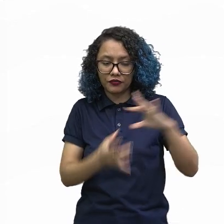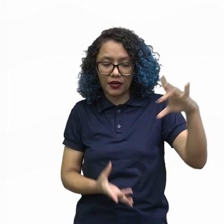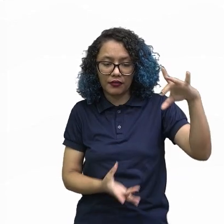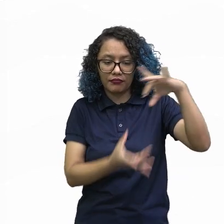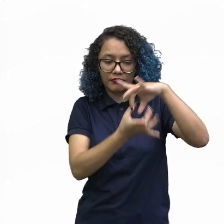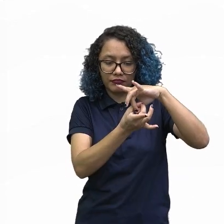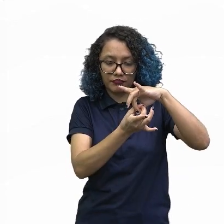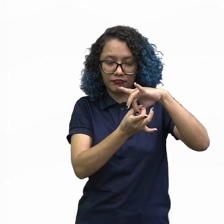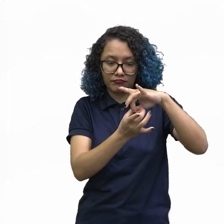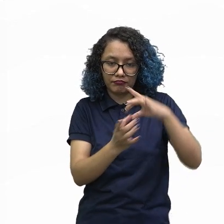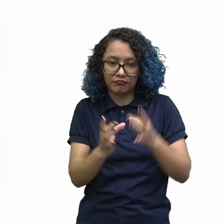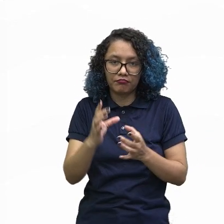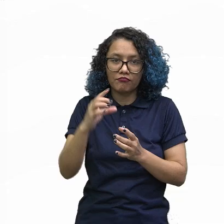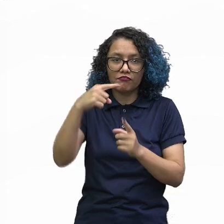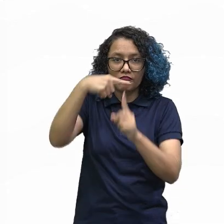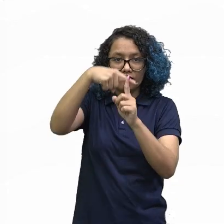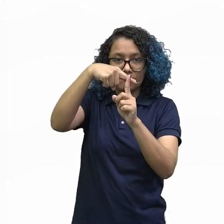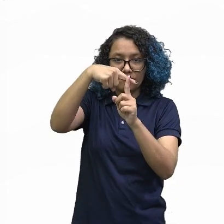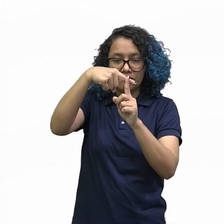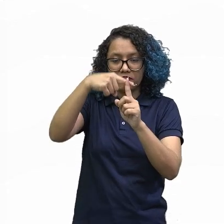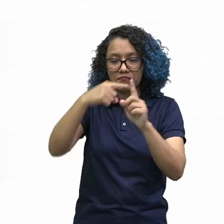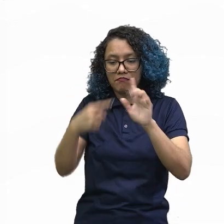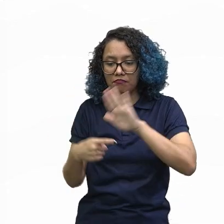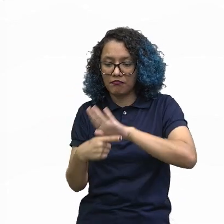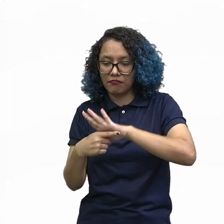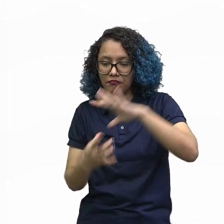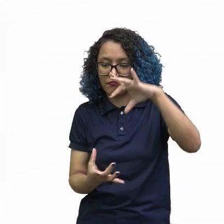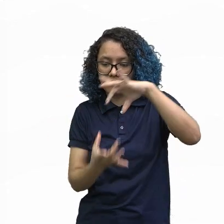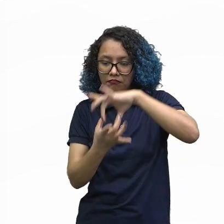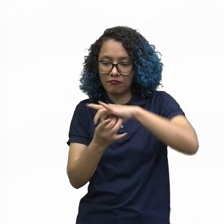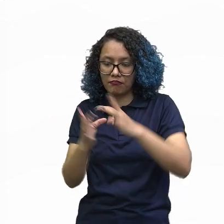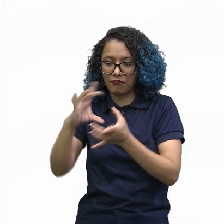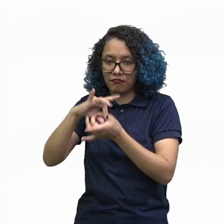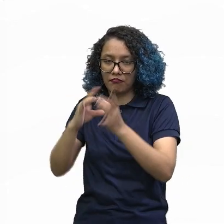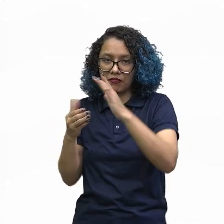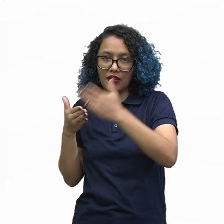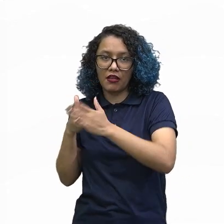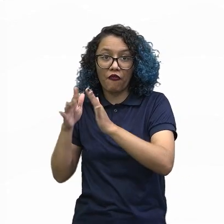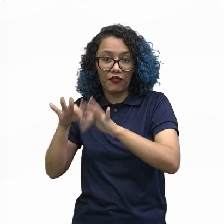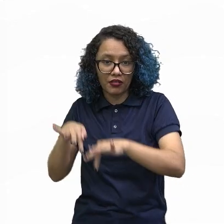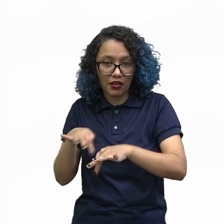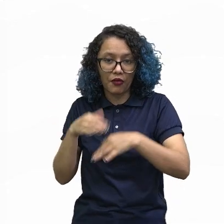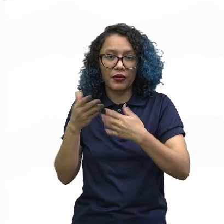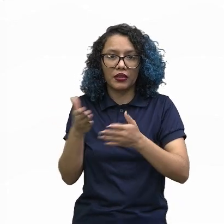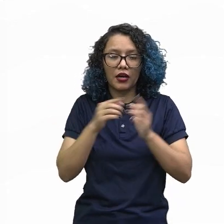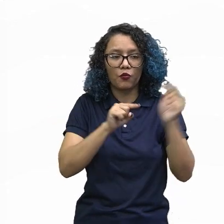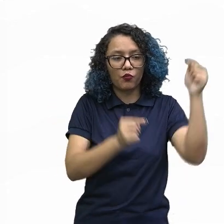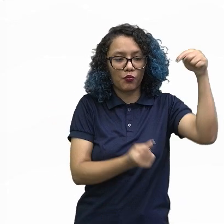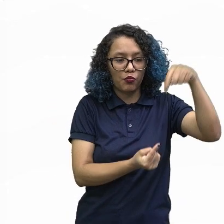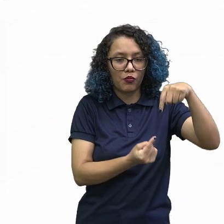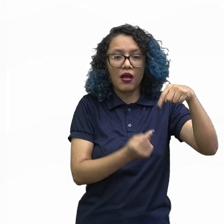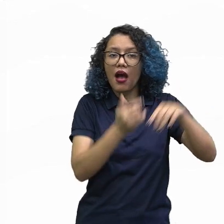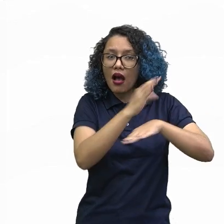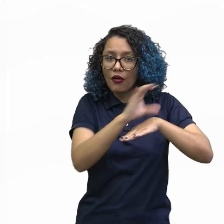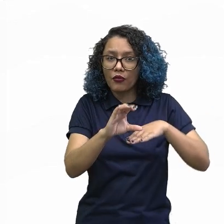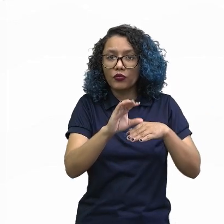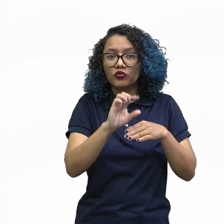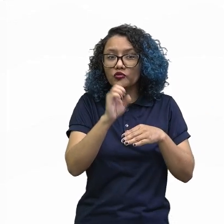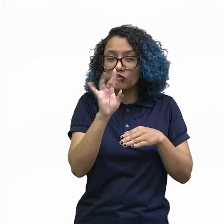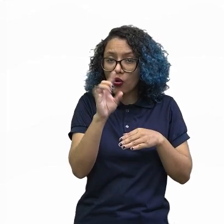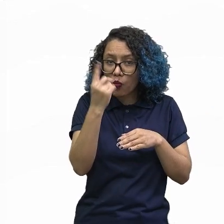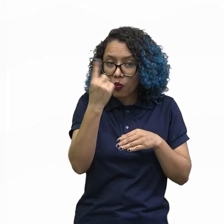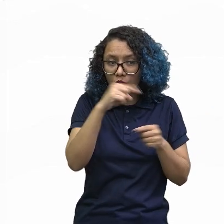e assim sucessivamente, até o último deles. Desse modo, o caminho percorrido pela corrente elétrica é apenas